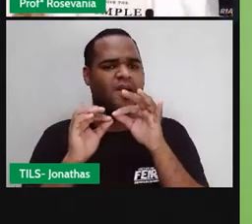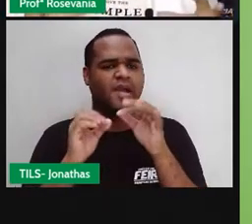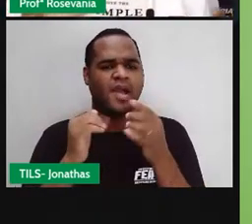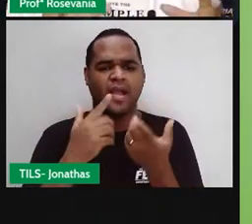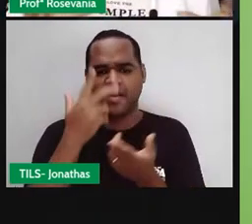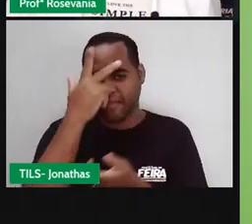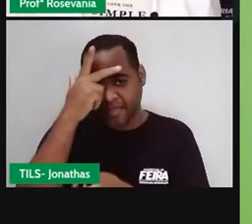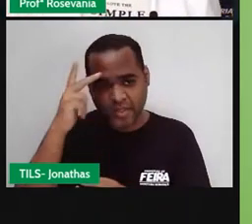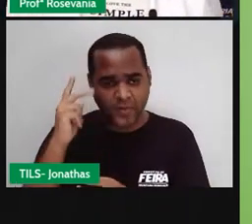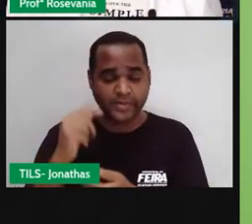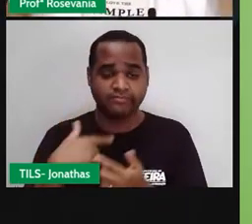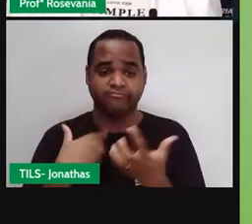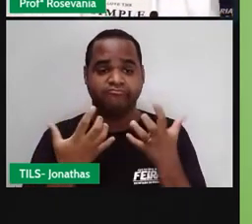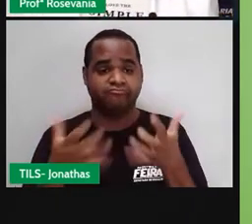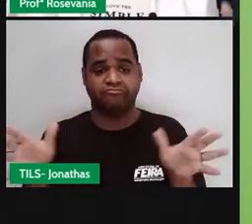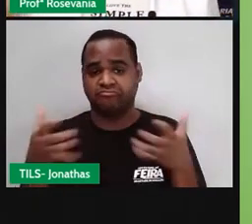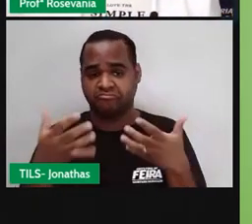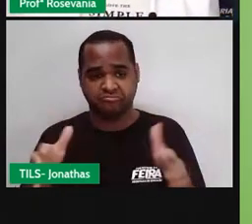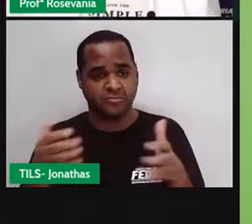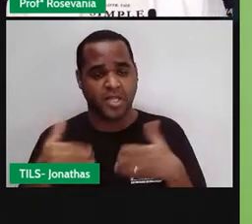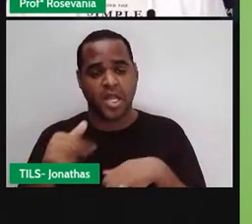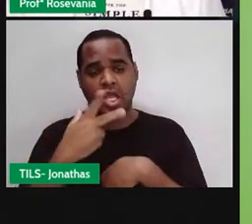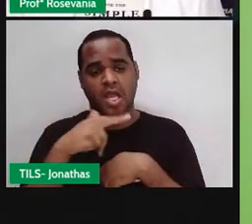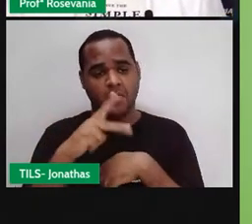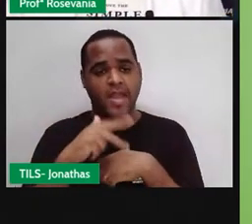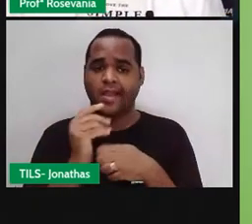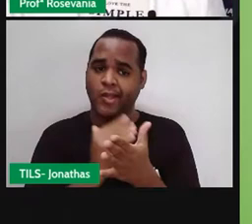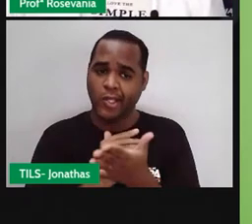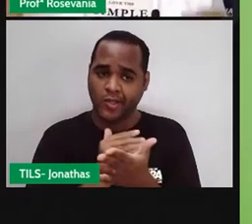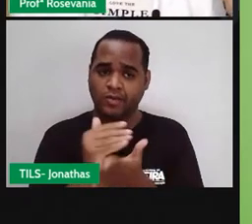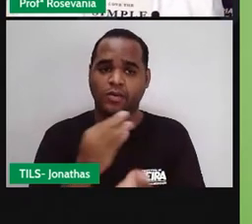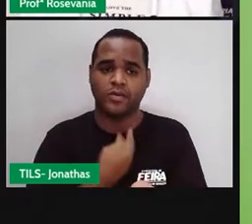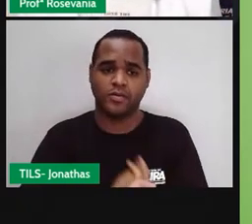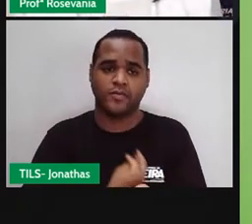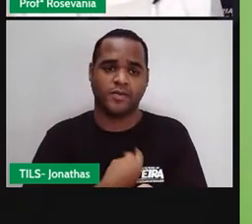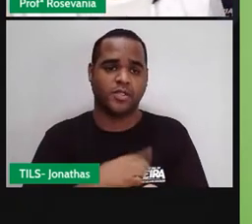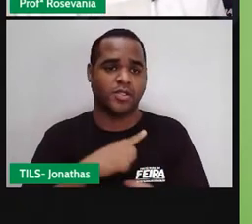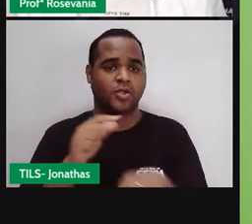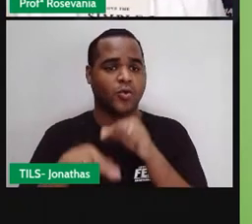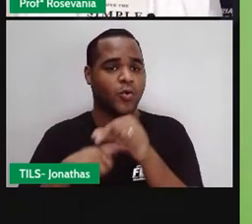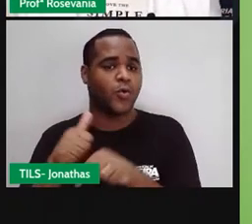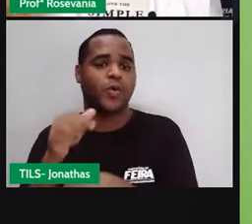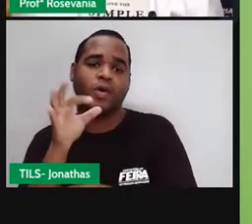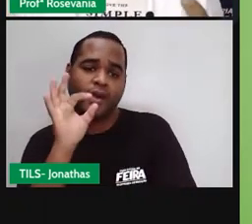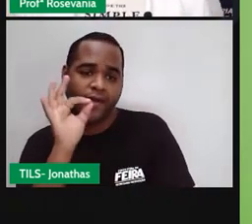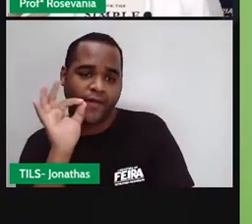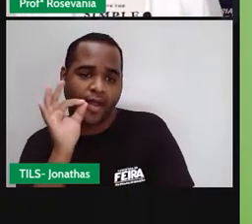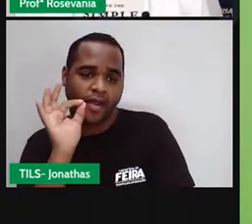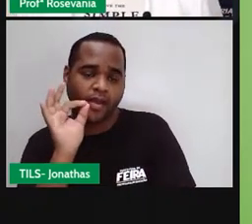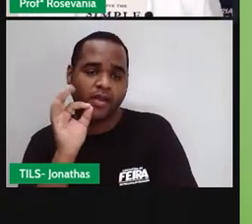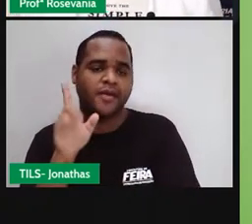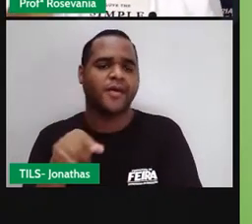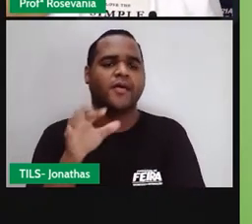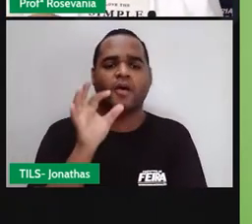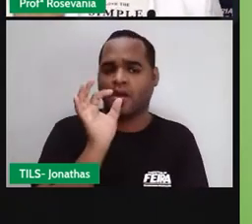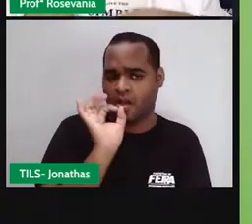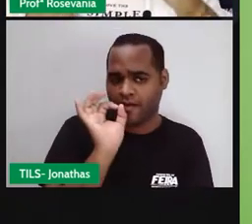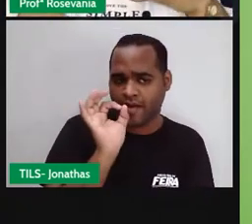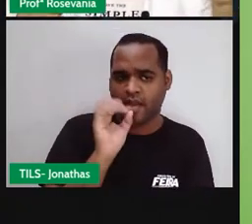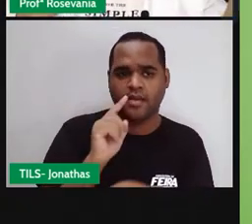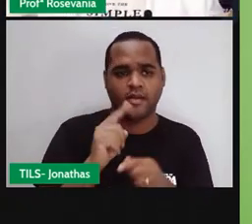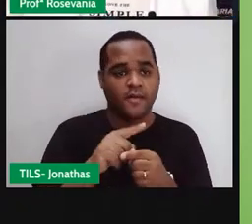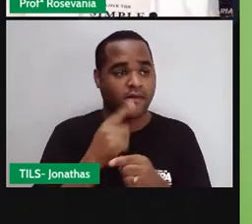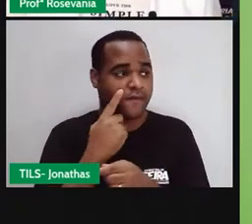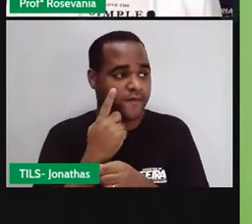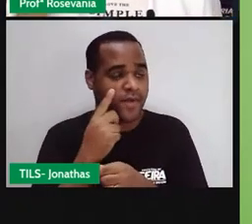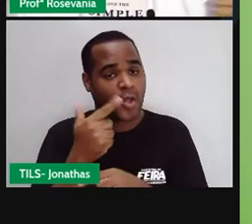pouco o interesse desse da cana-de-açúcar, porque vários outros países começaram a produzir, a gente mudou para o café. E aí, desse do café, a gente, né, antes